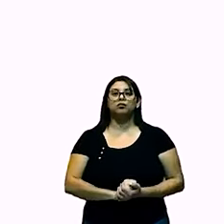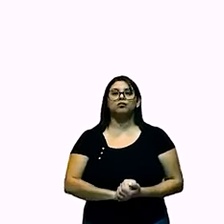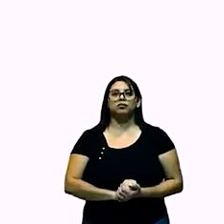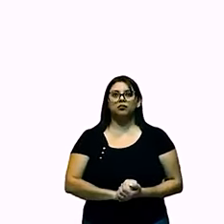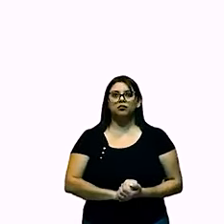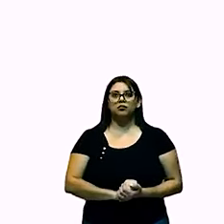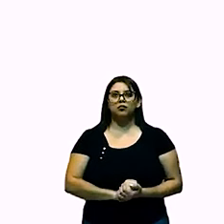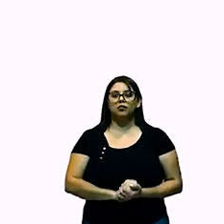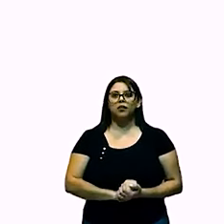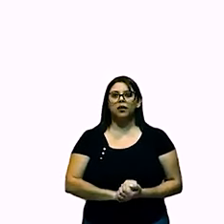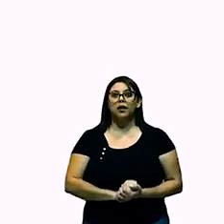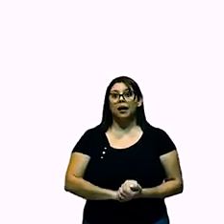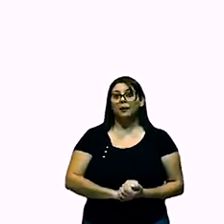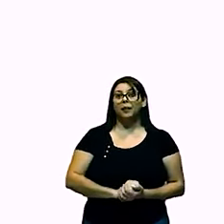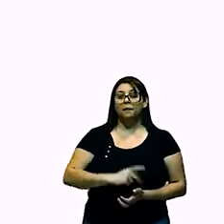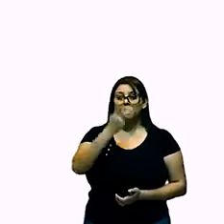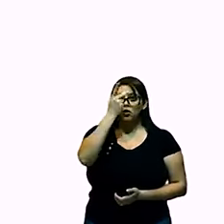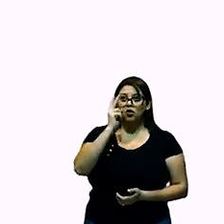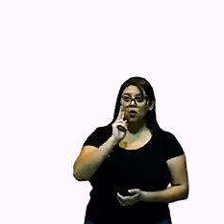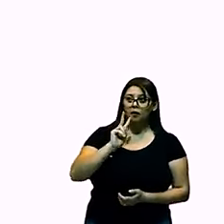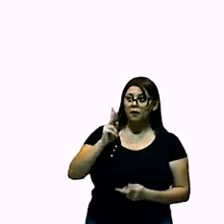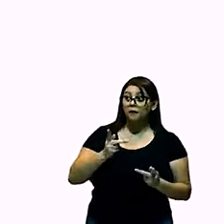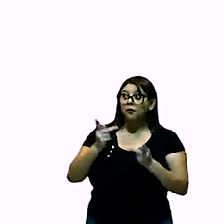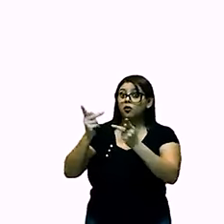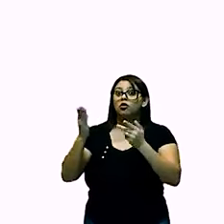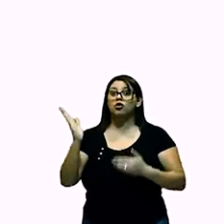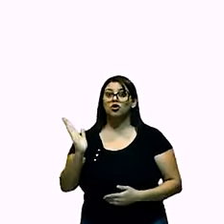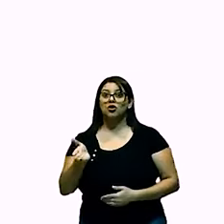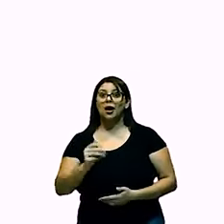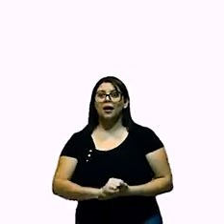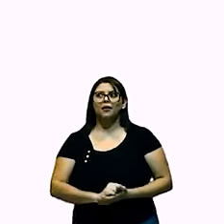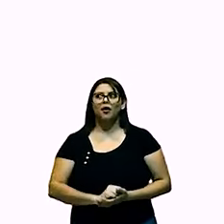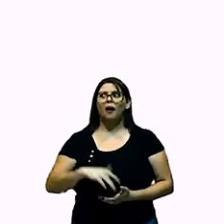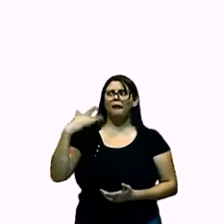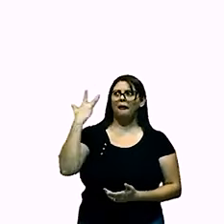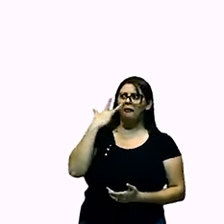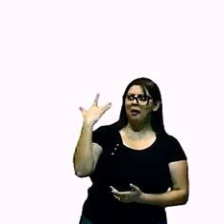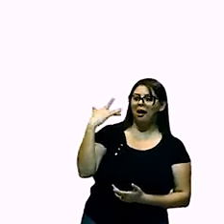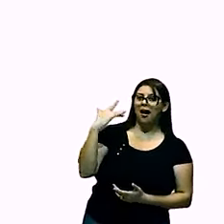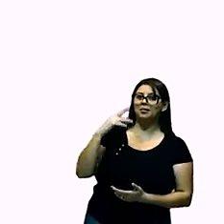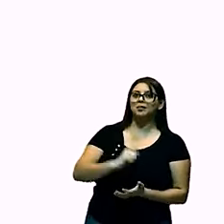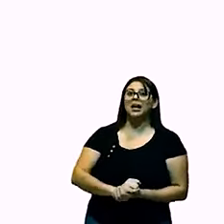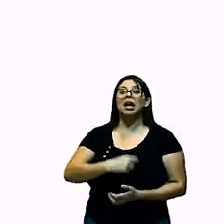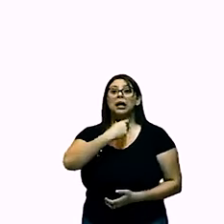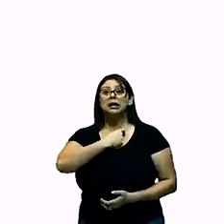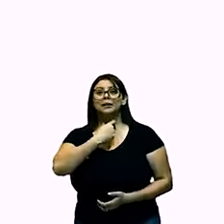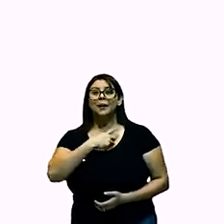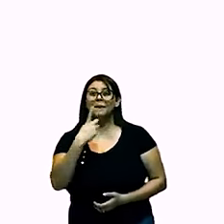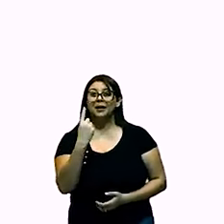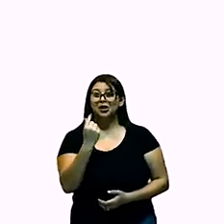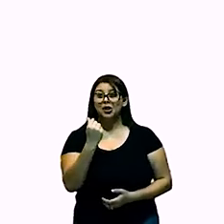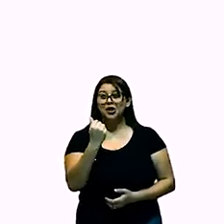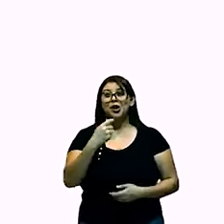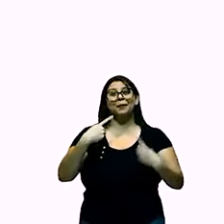algo extraordinário. E ele precisava de dinheiro e estava usando as indulgências, que era a venda de perdão,